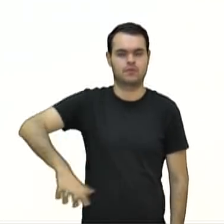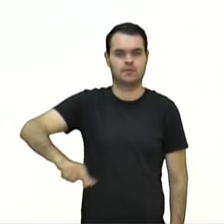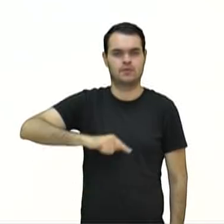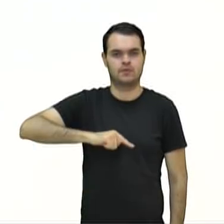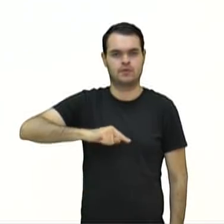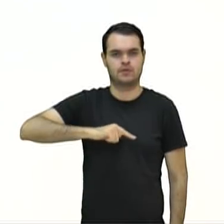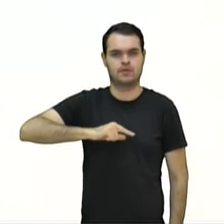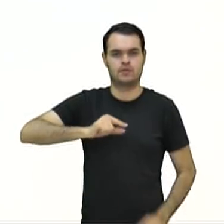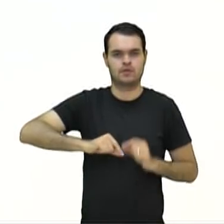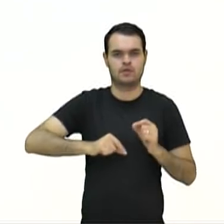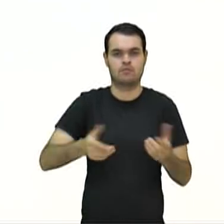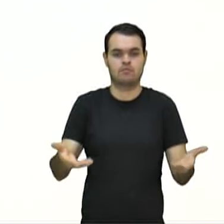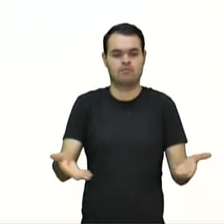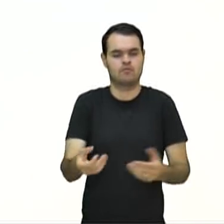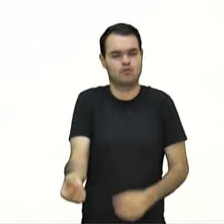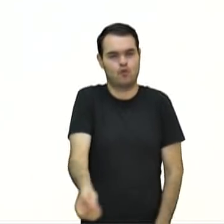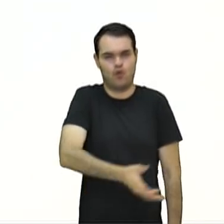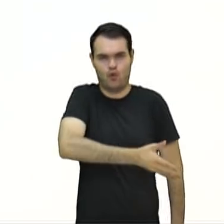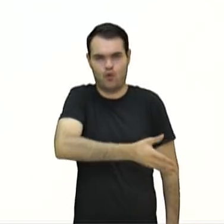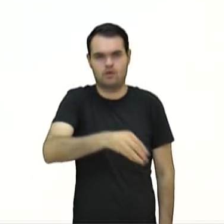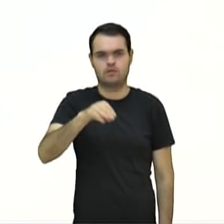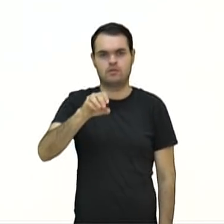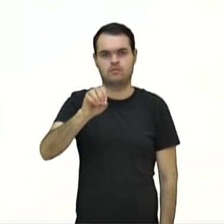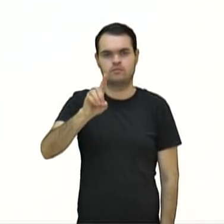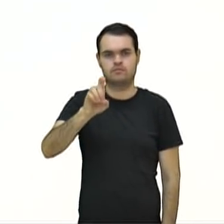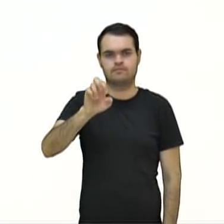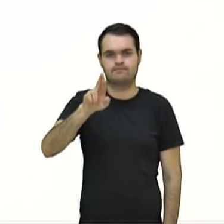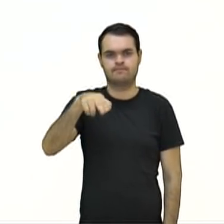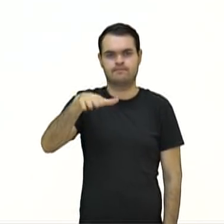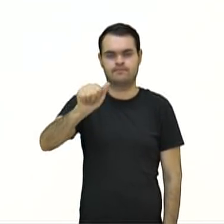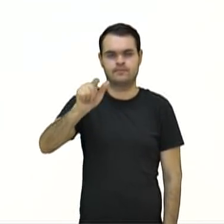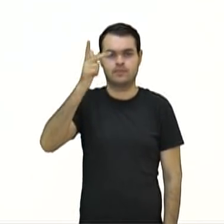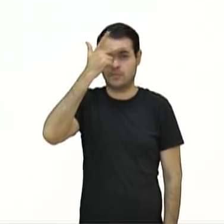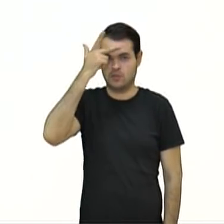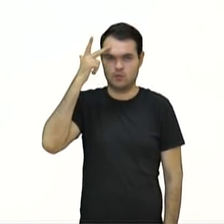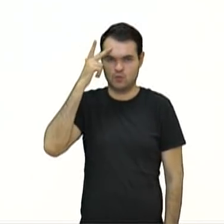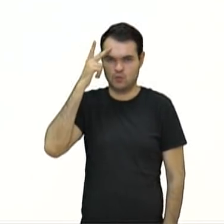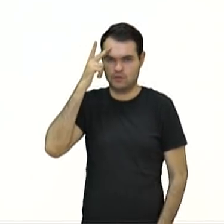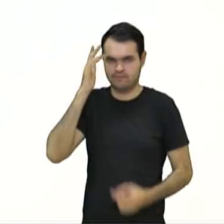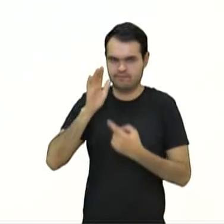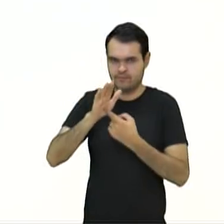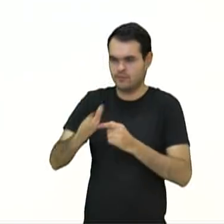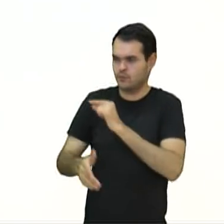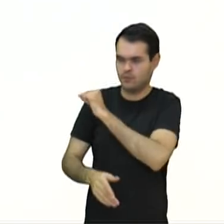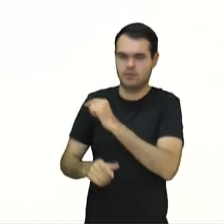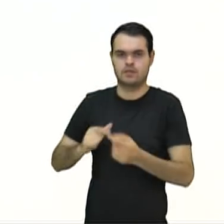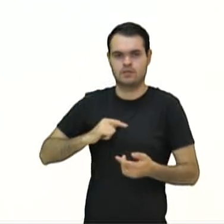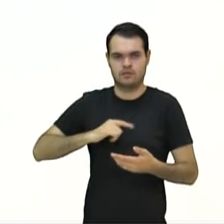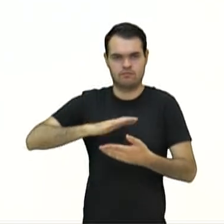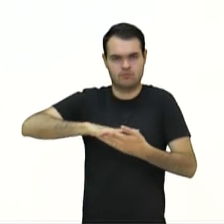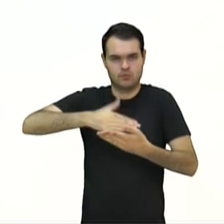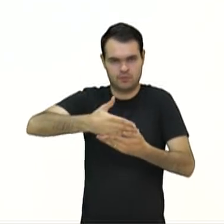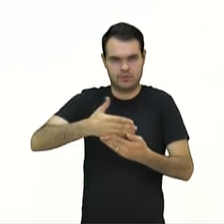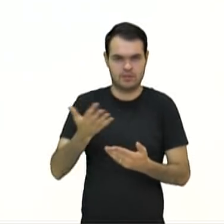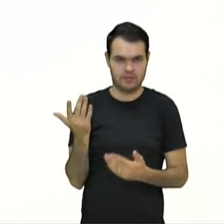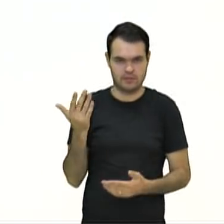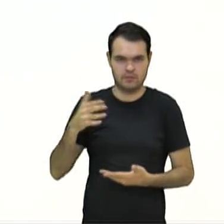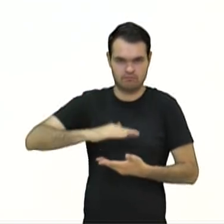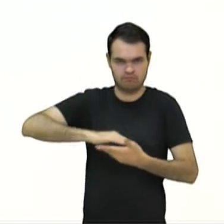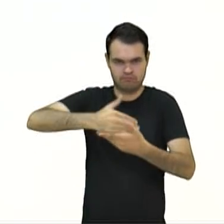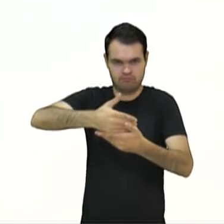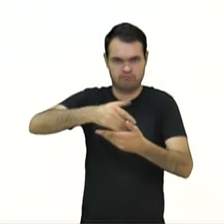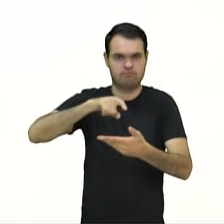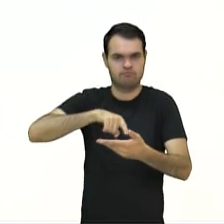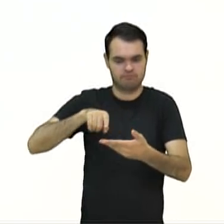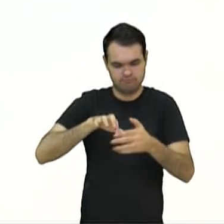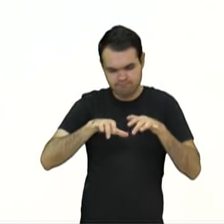agricultura moderna. A gente percebe pela pessoa que está representada com um computador nas mãos que há